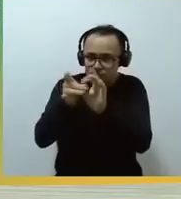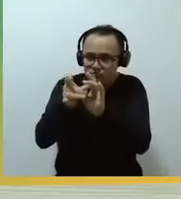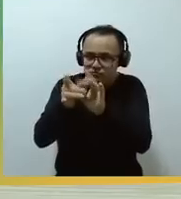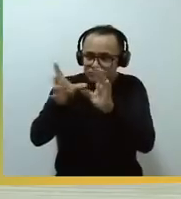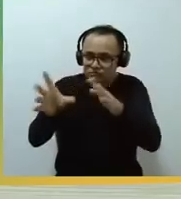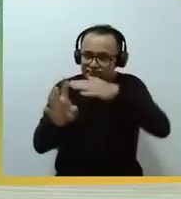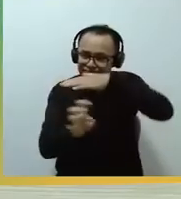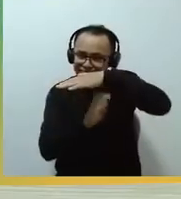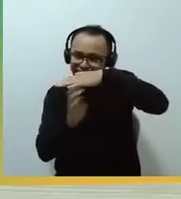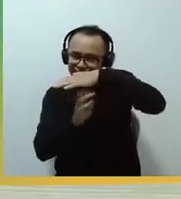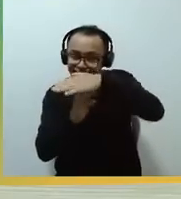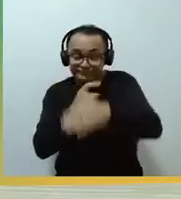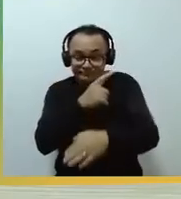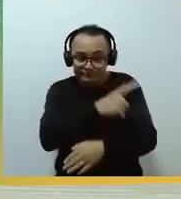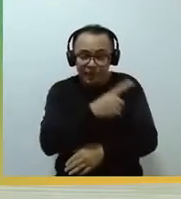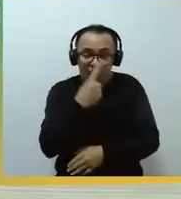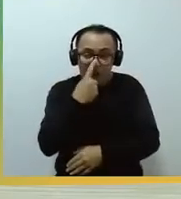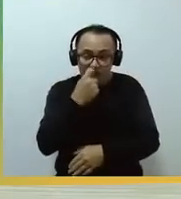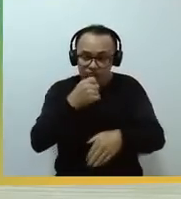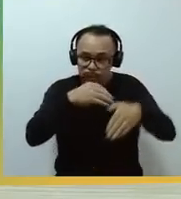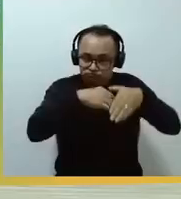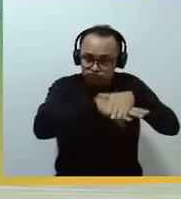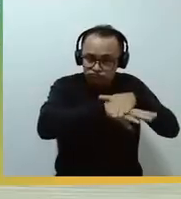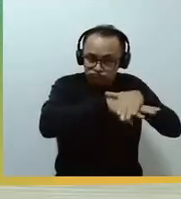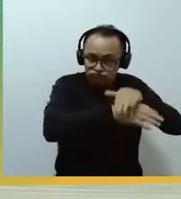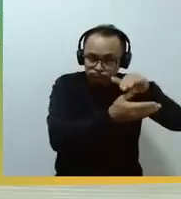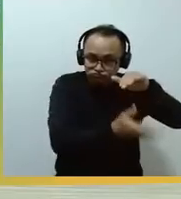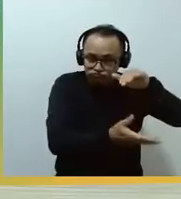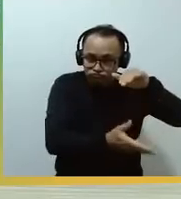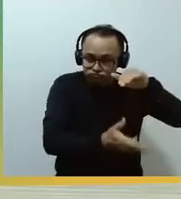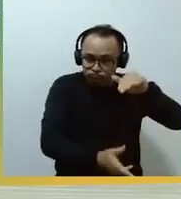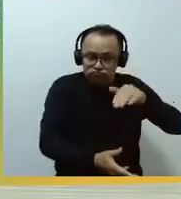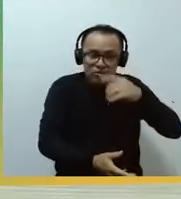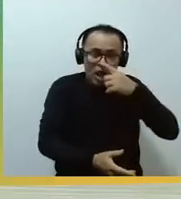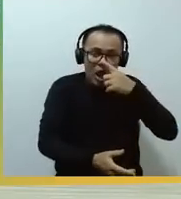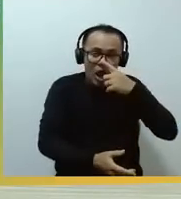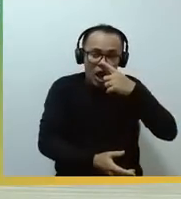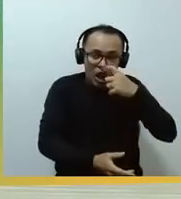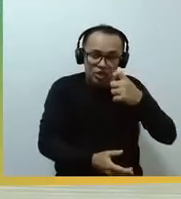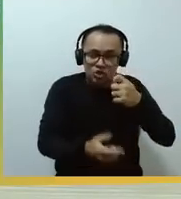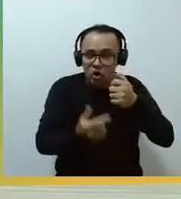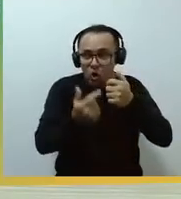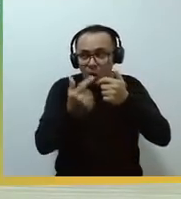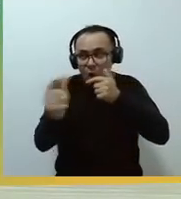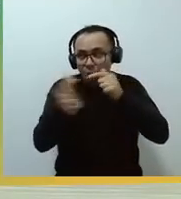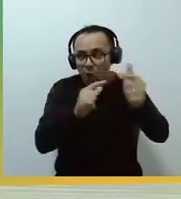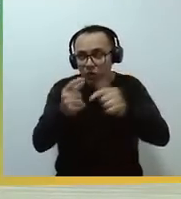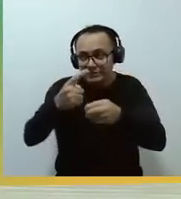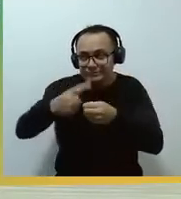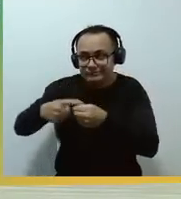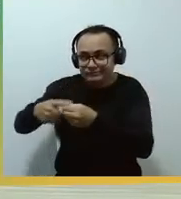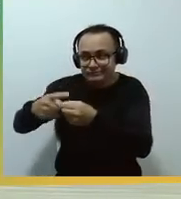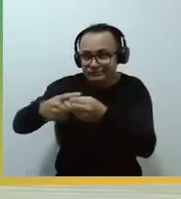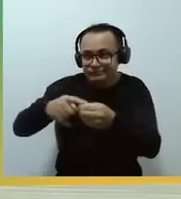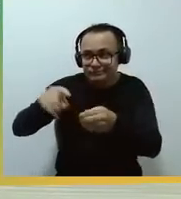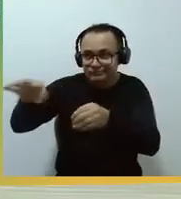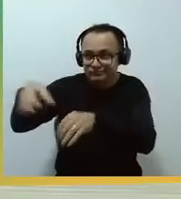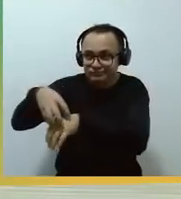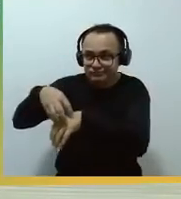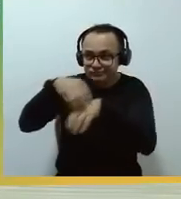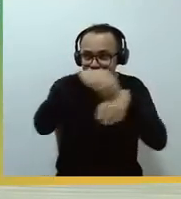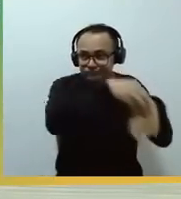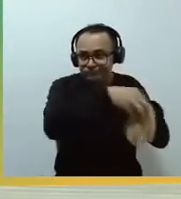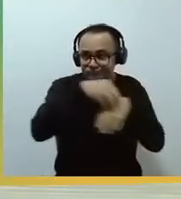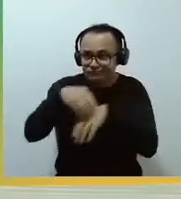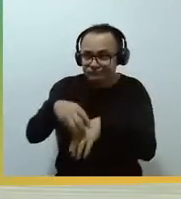o aterro, ela... descarte lixo de outros municípios no aterro sanitário de Lages. Por que,